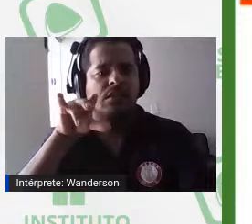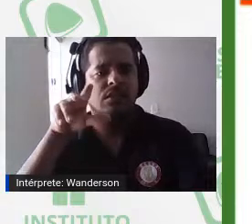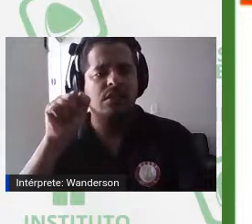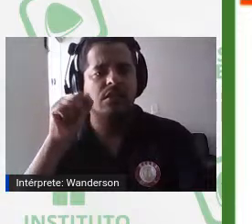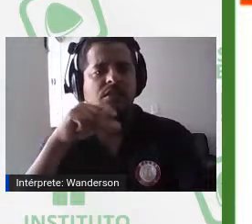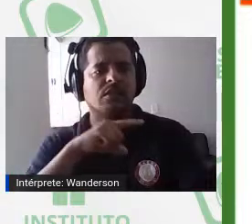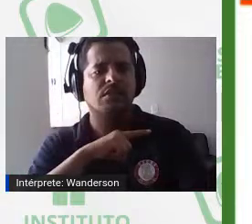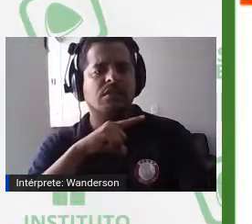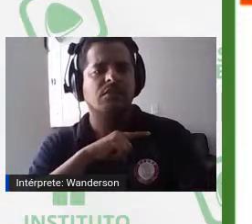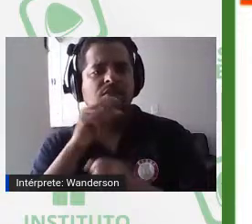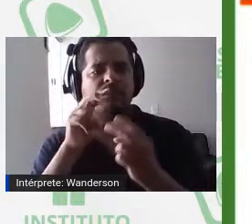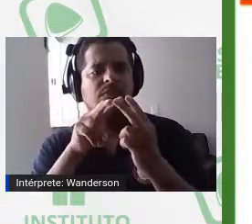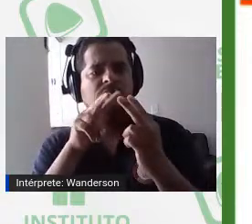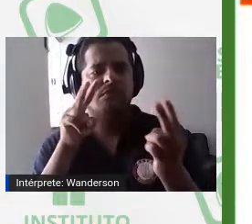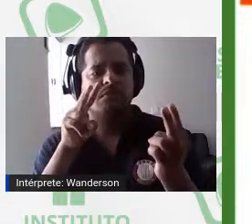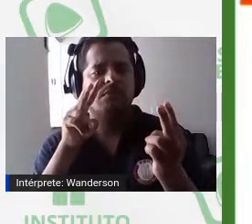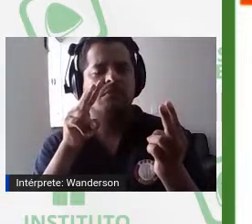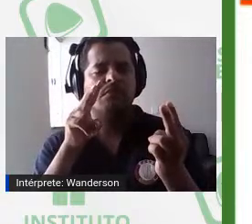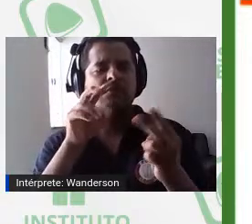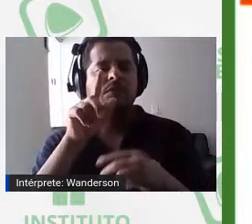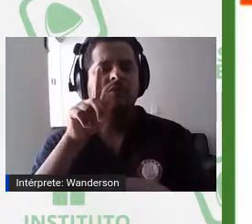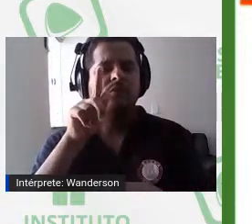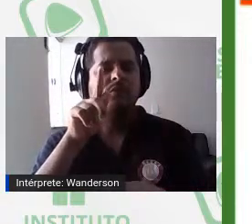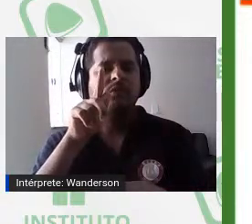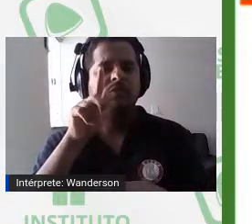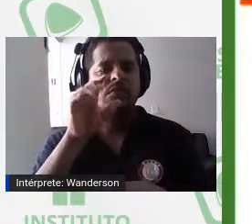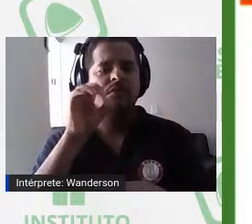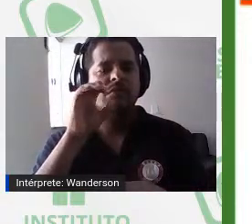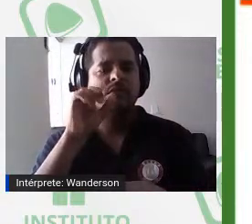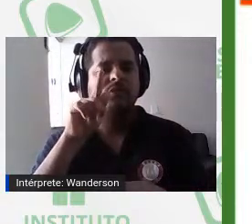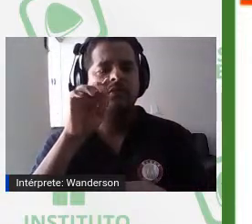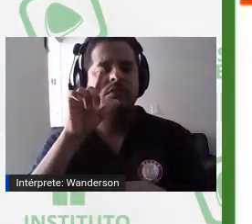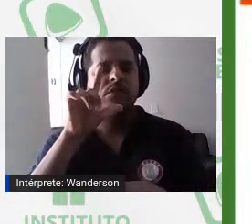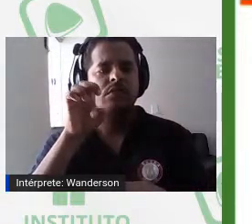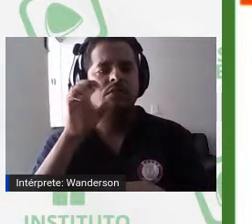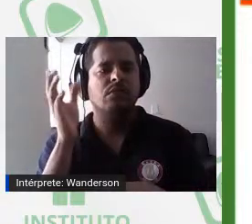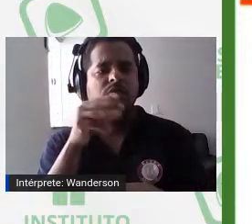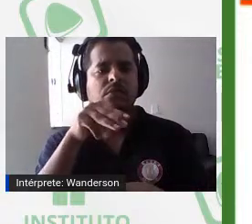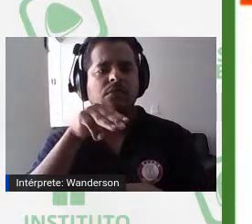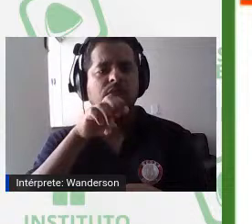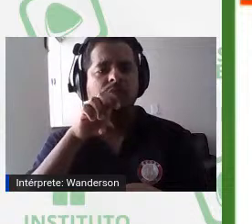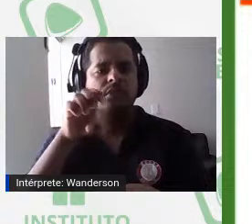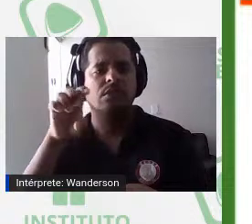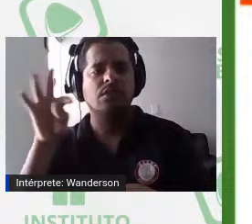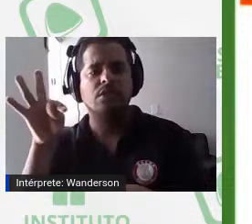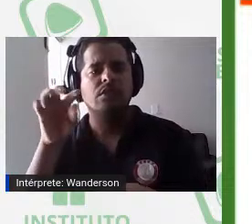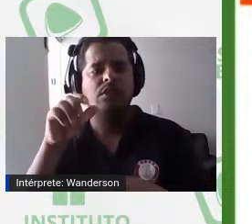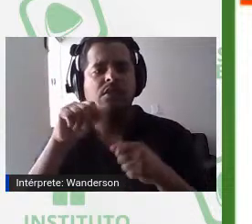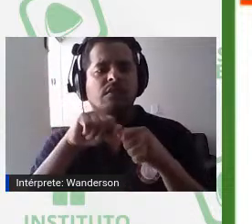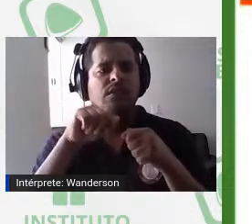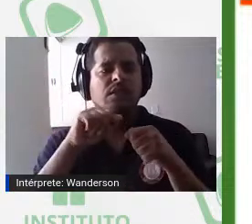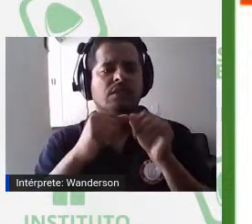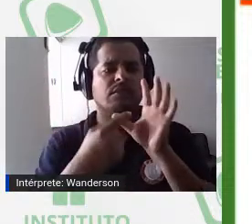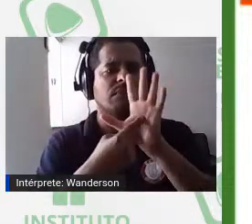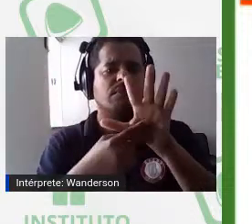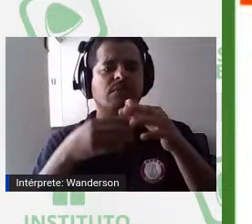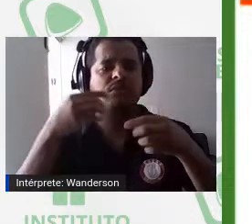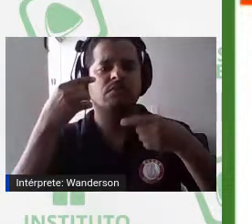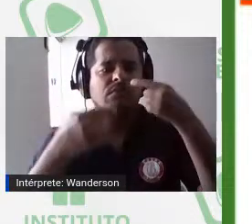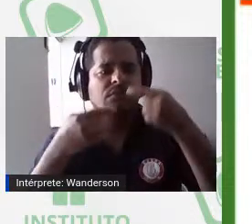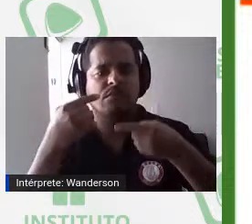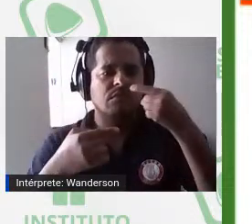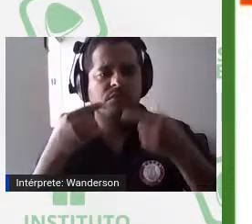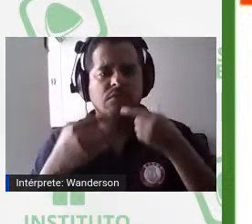Google Meet, quando precisávamos fazer apresentações, discussões no ambiente